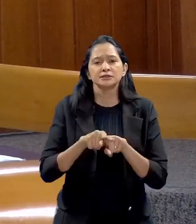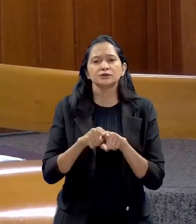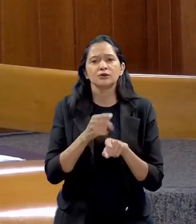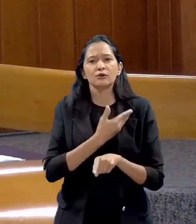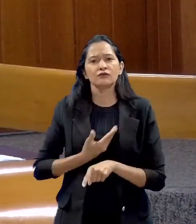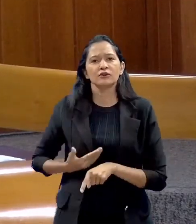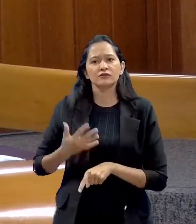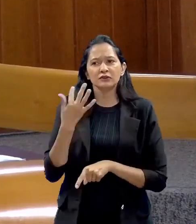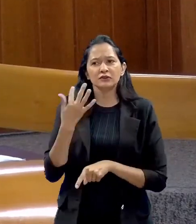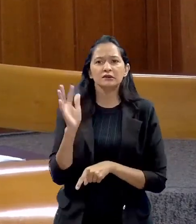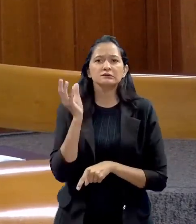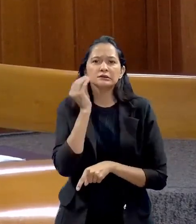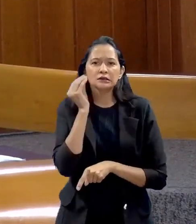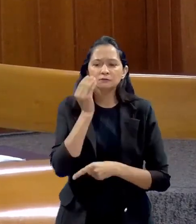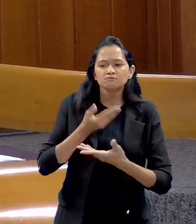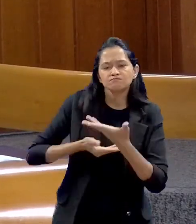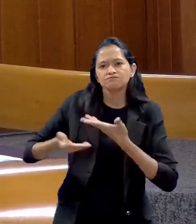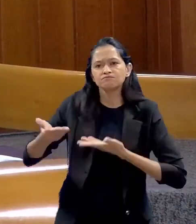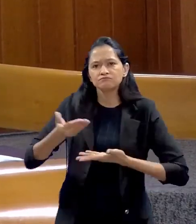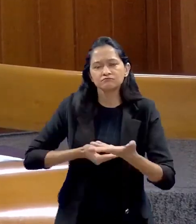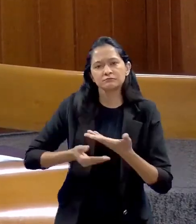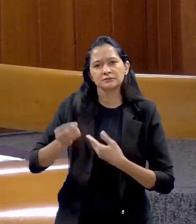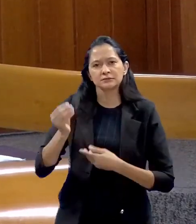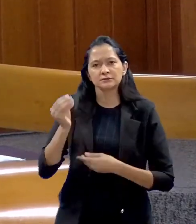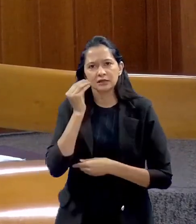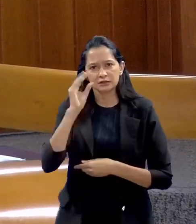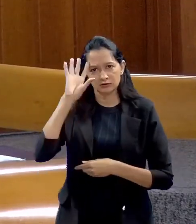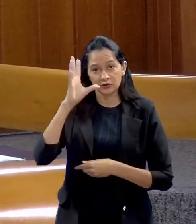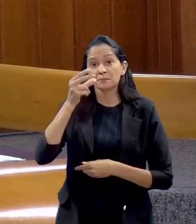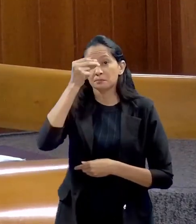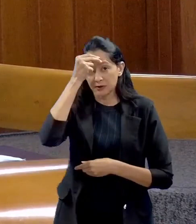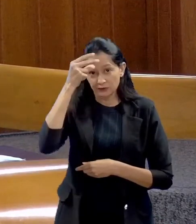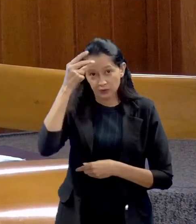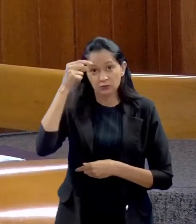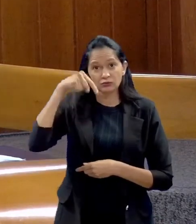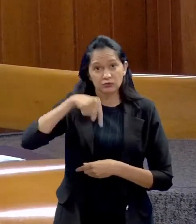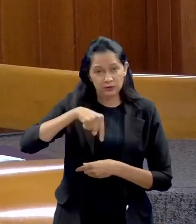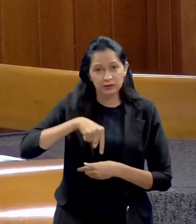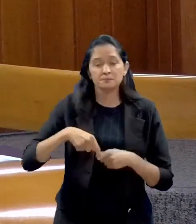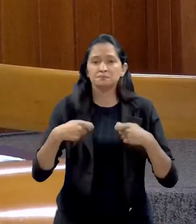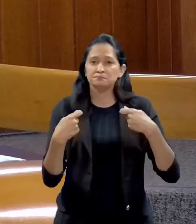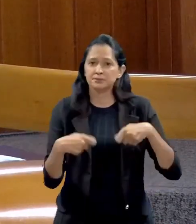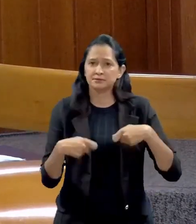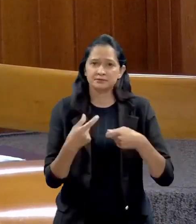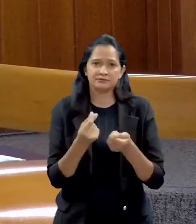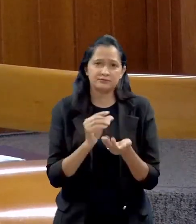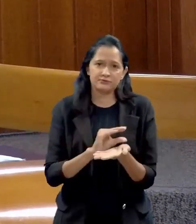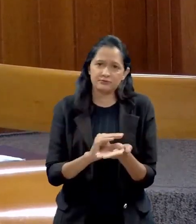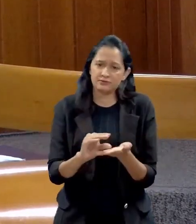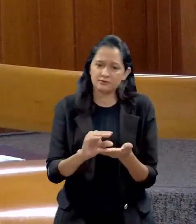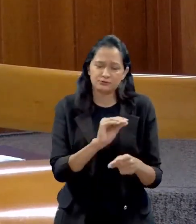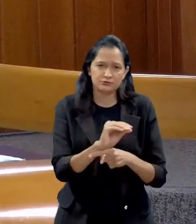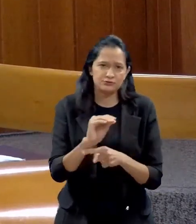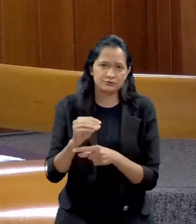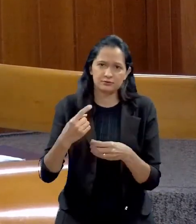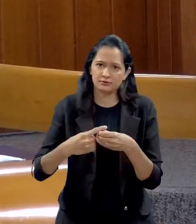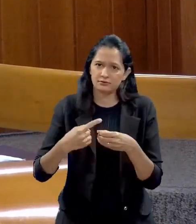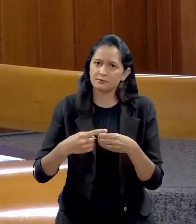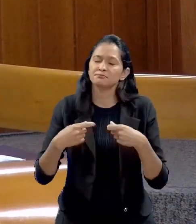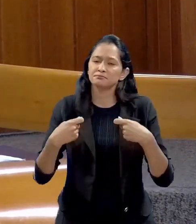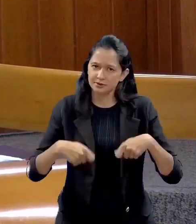resolver. Prefeitura precisa de dinheiro, sim. Senão não tem como administrar. E o nosso prefeito